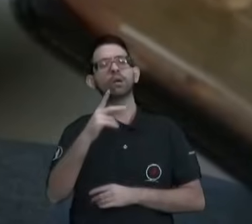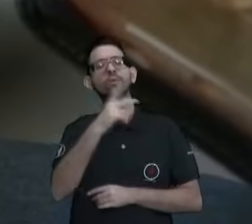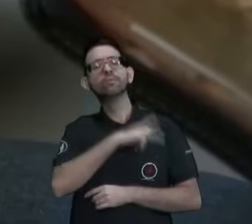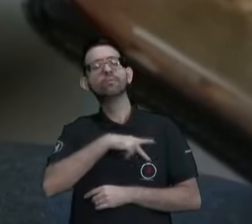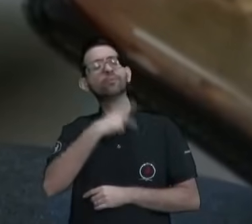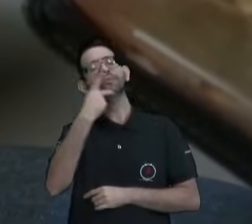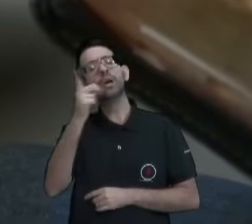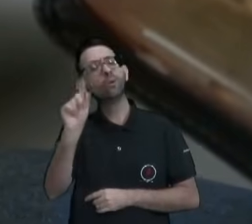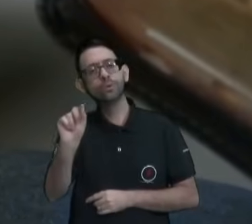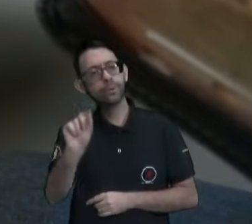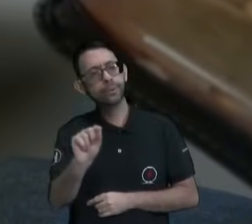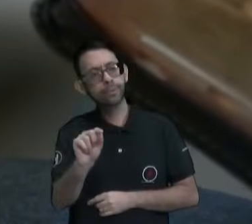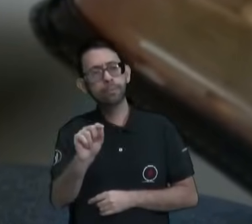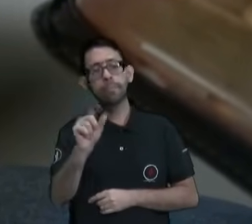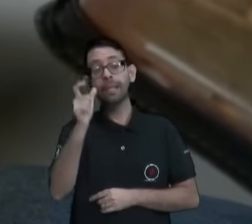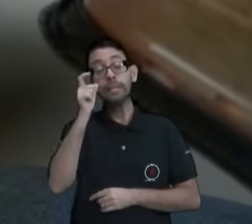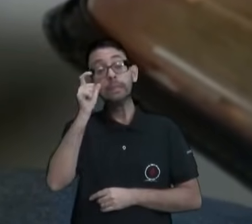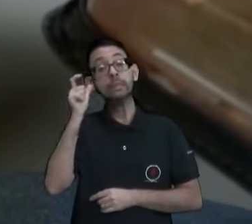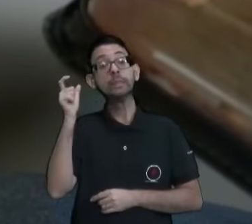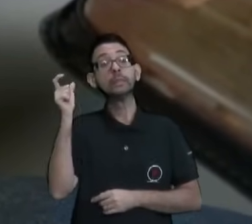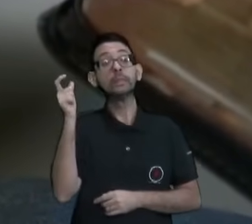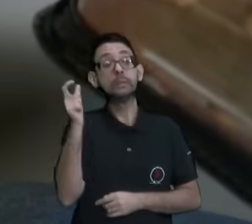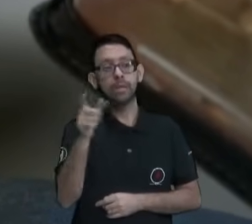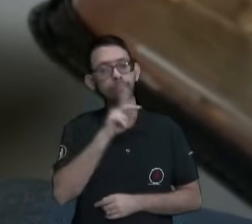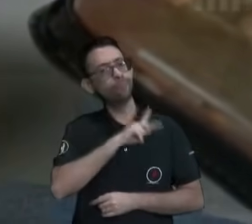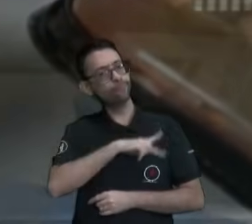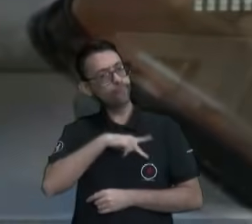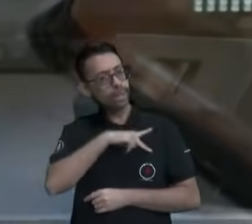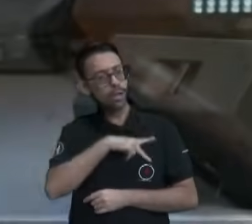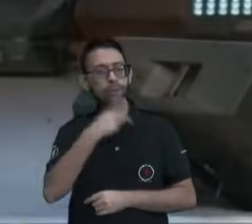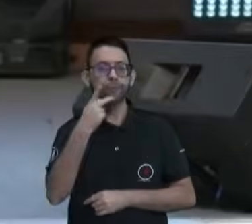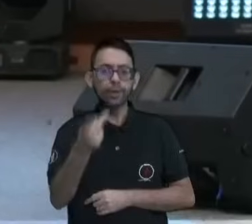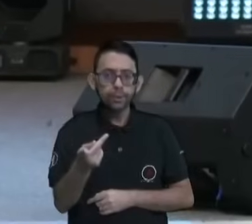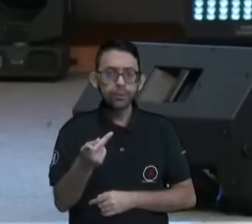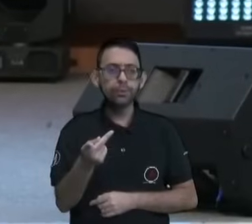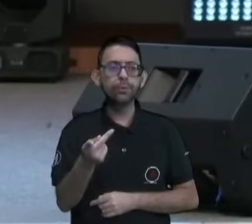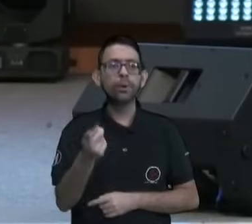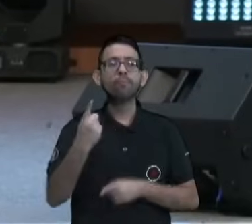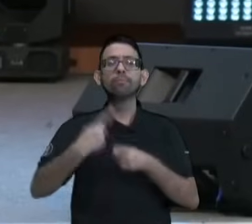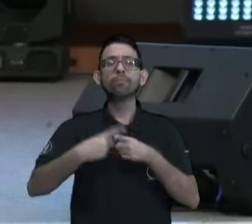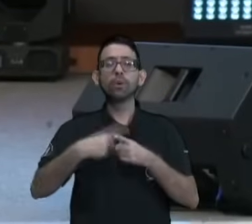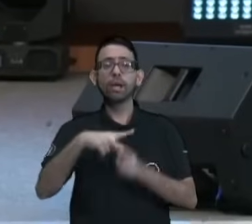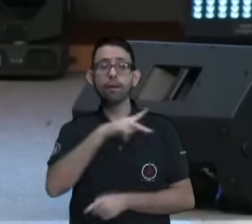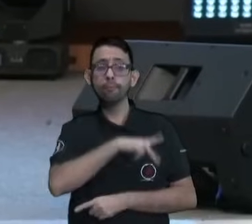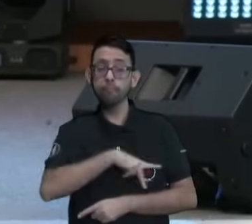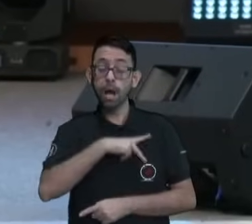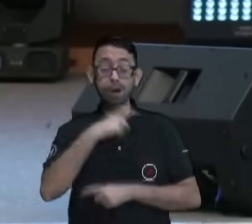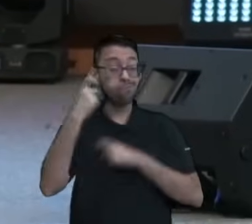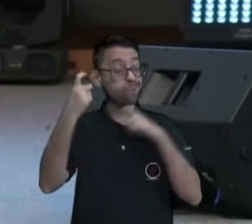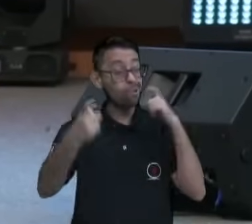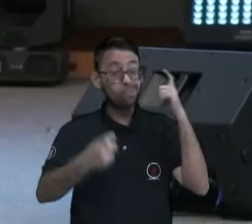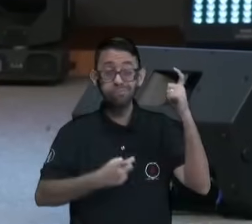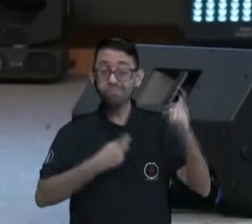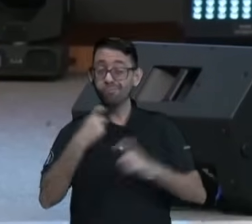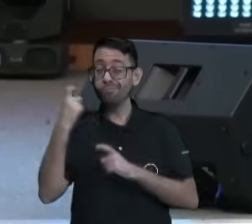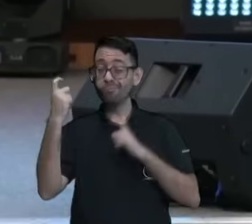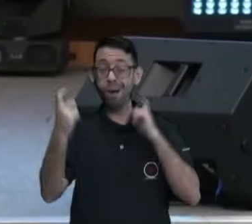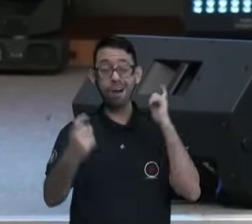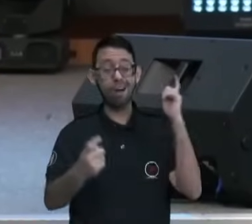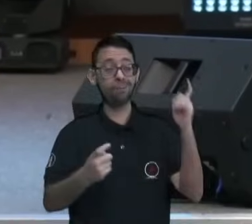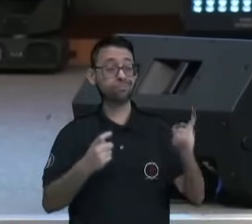importante o que o apóstolo Paulo tá falando a preocupação que a igreja estava